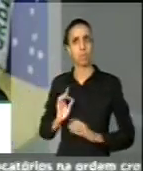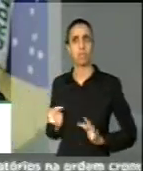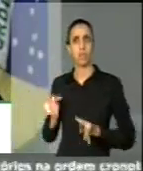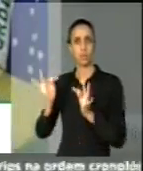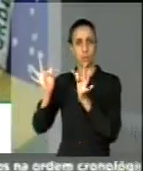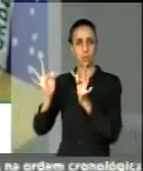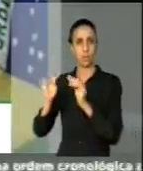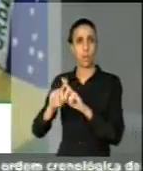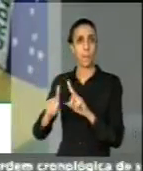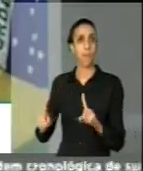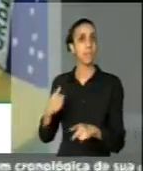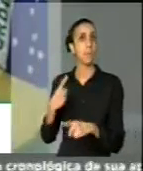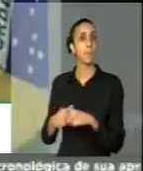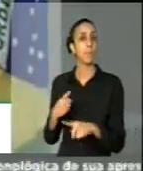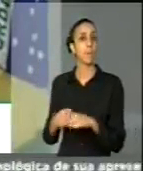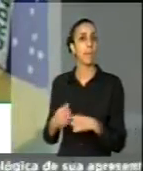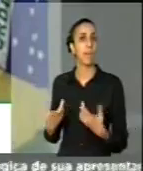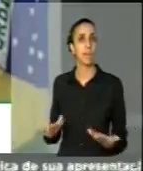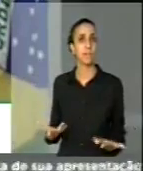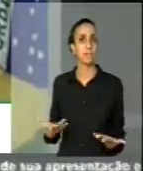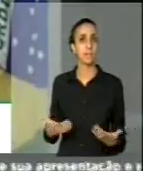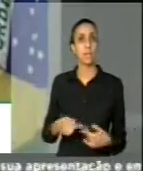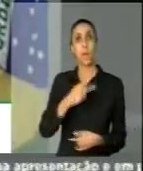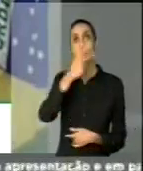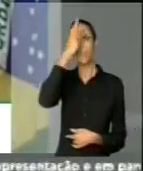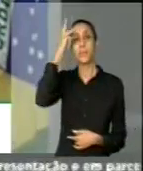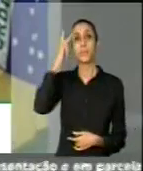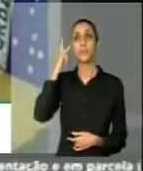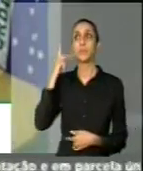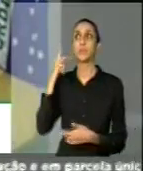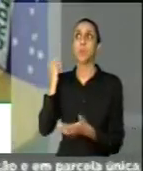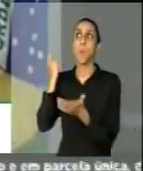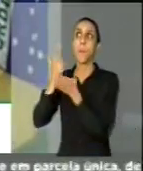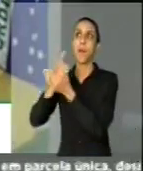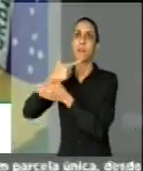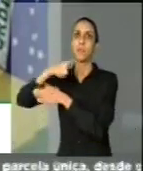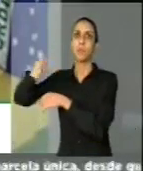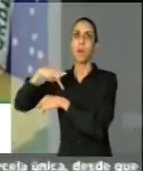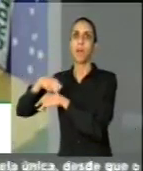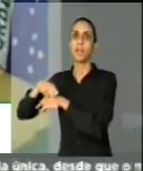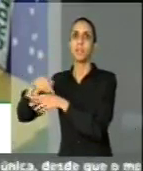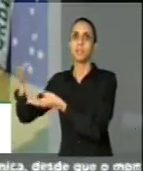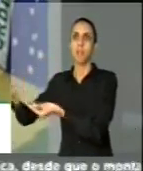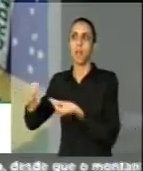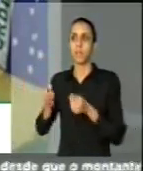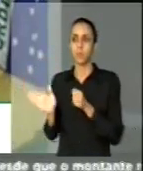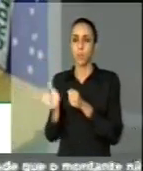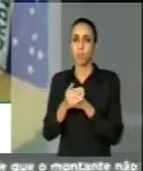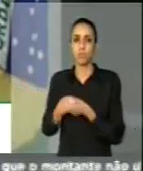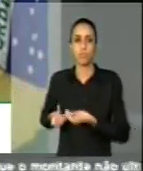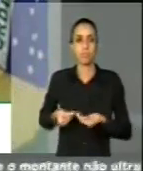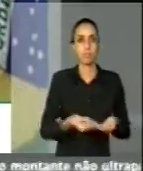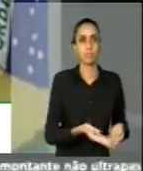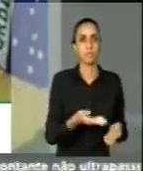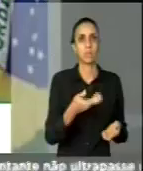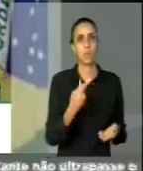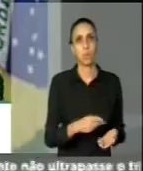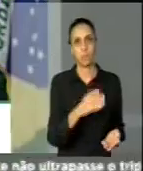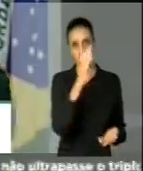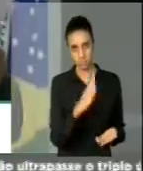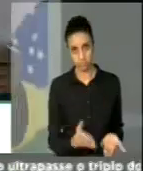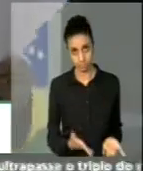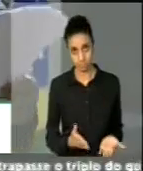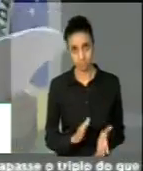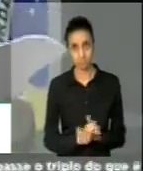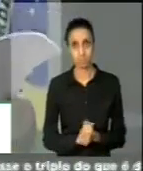ao contrabandista que ele falava que tinha que ter uma estátua, que se não houvesse o contrabando, o Brasil não teria tecnologia. E quando